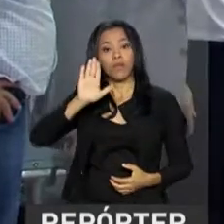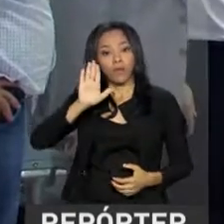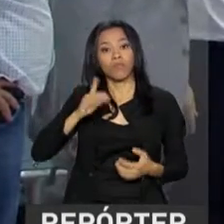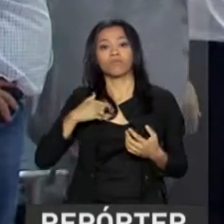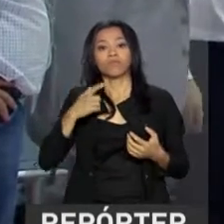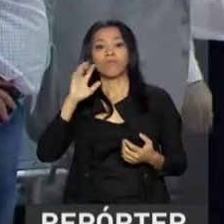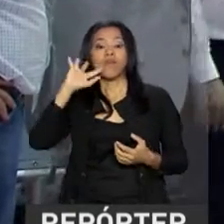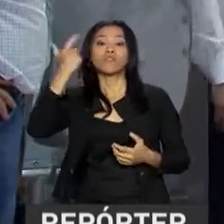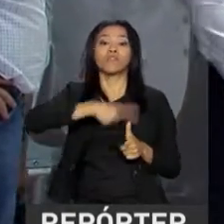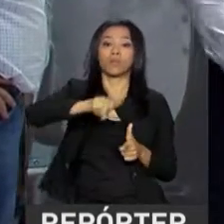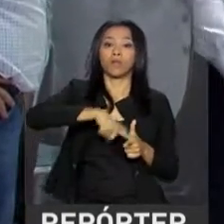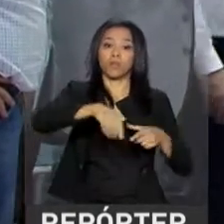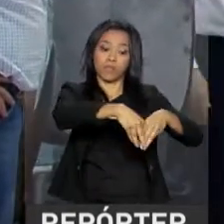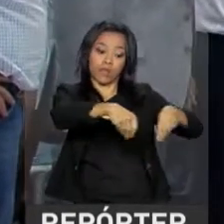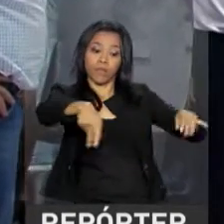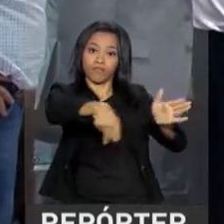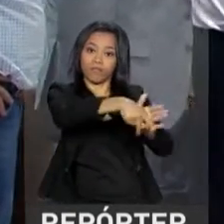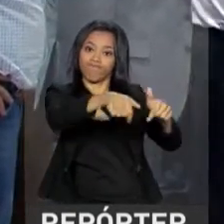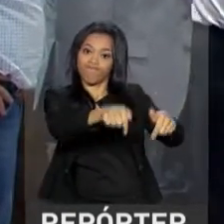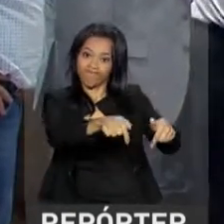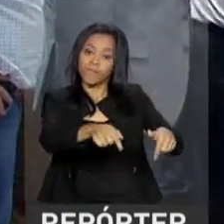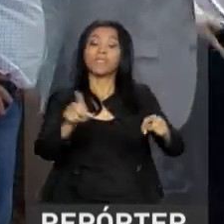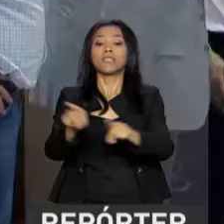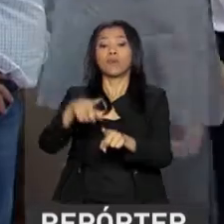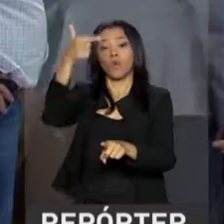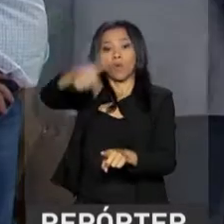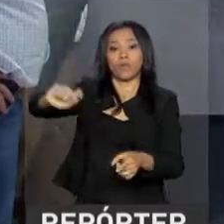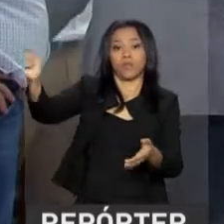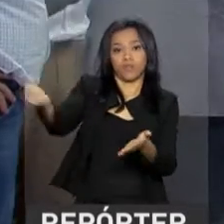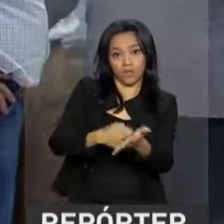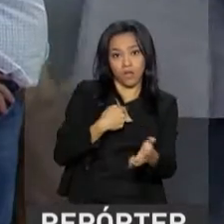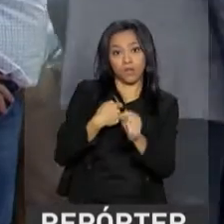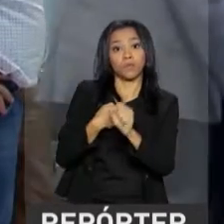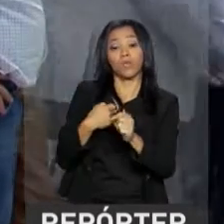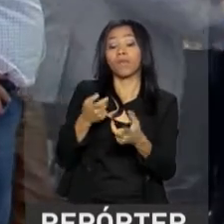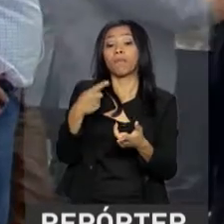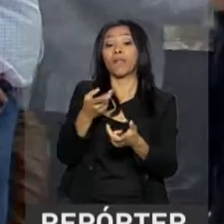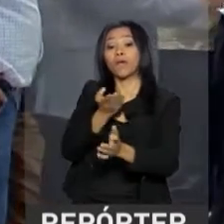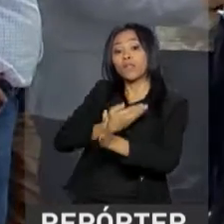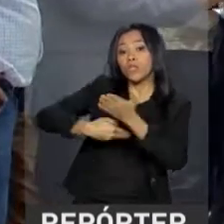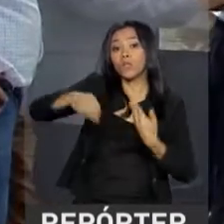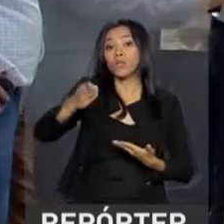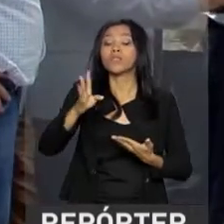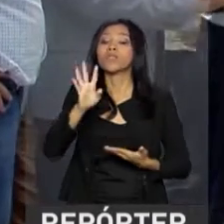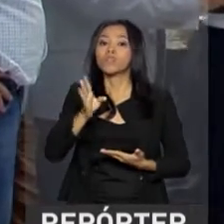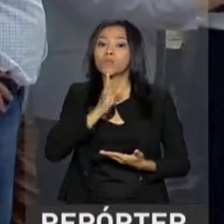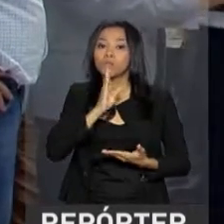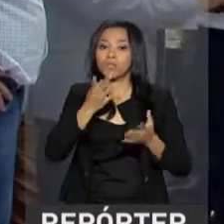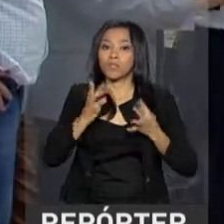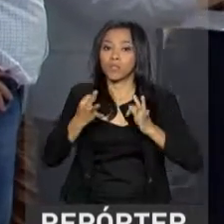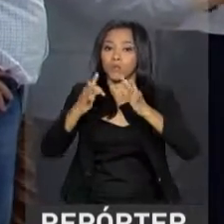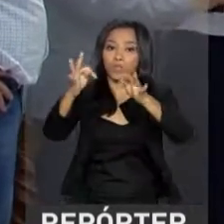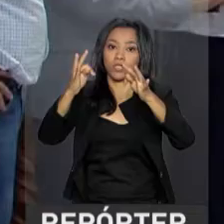terreno onde está a Hemobras. Também foi assinado o protocolo de intenção para a transferência de tecnologia entre a Hemobras, o Instituto